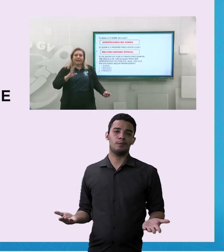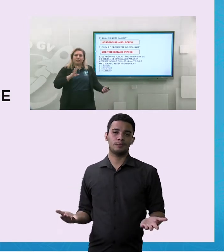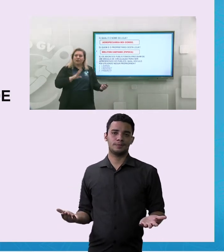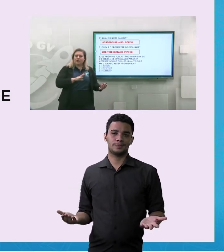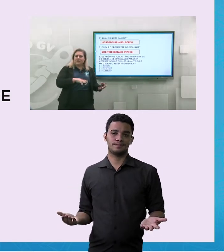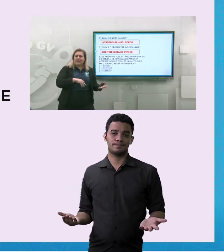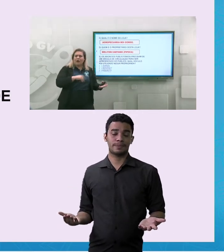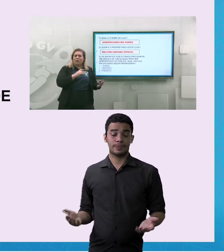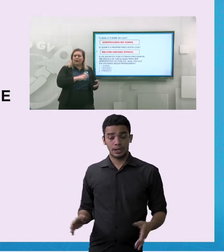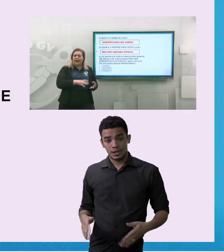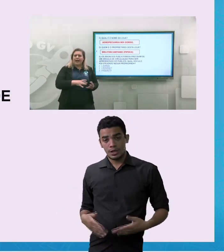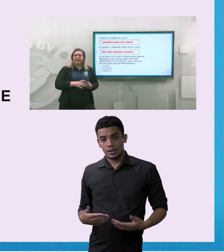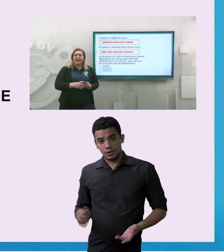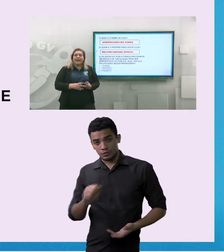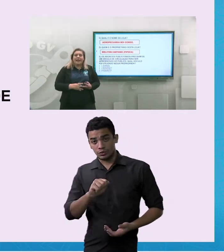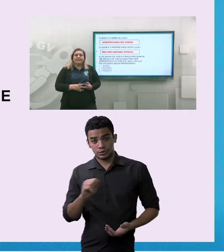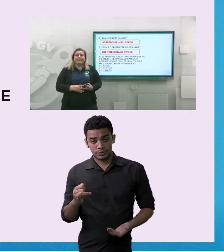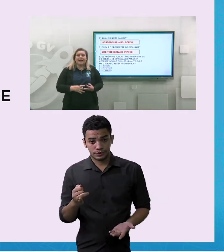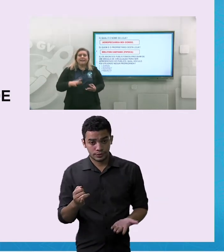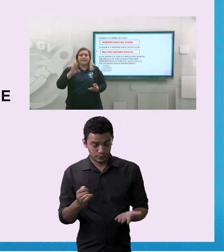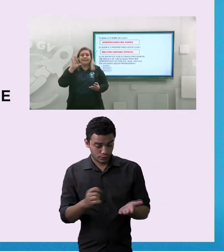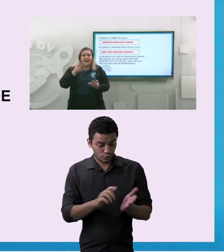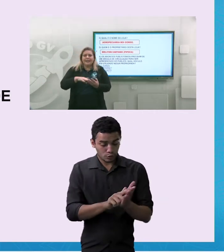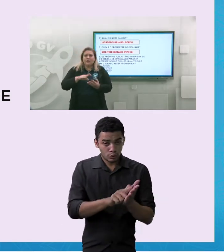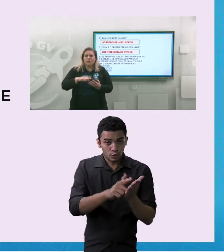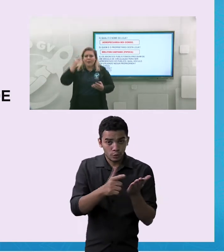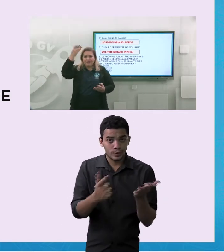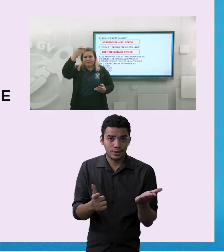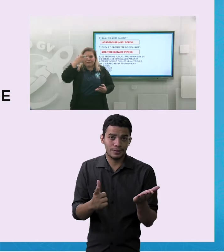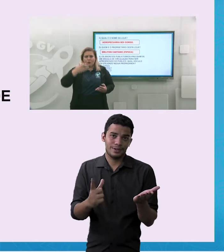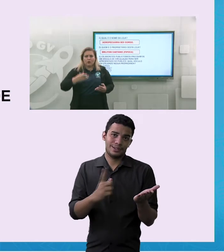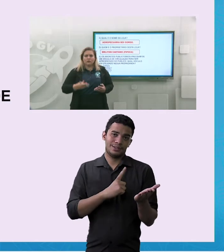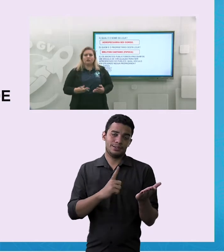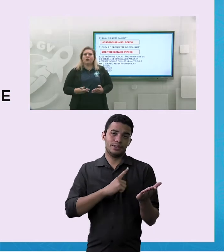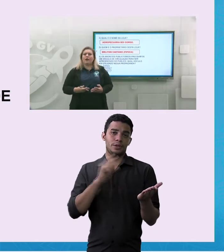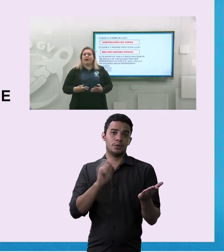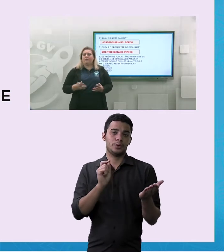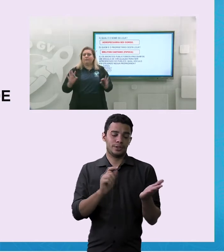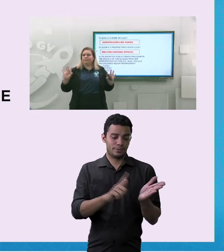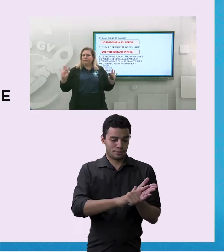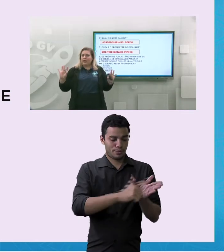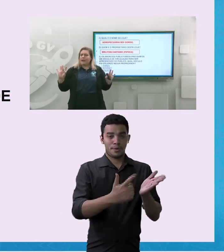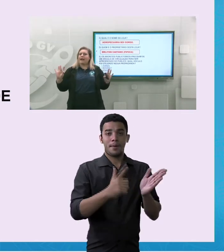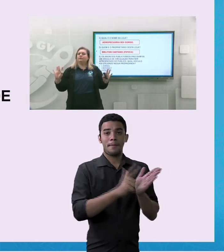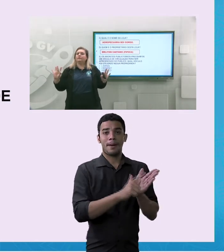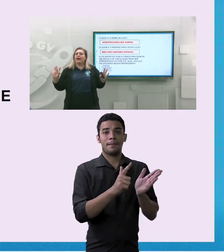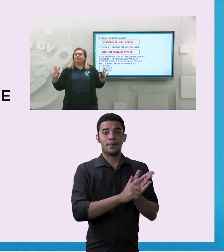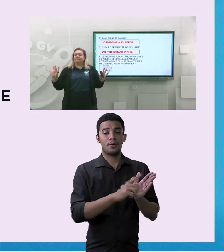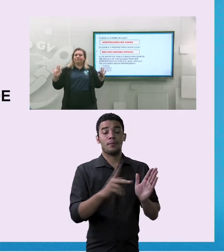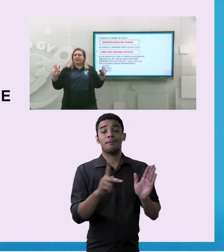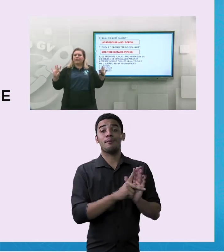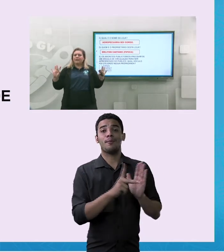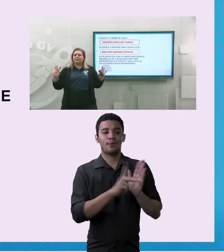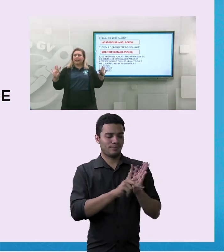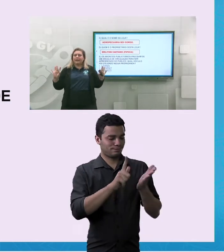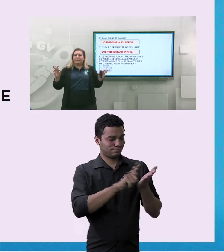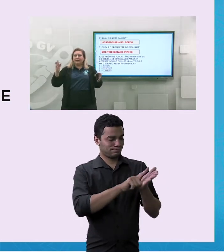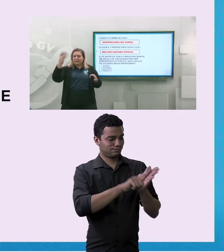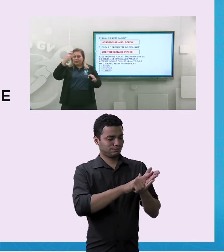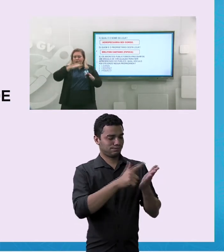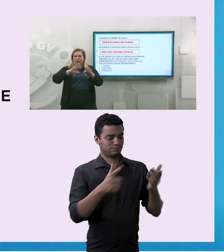tanto digital, online, ele estaria inserido numa folha do jornal. Lá não está